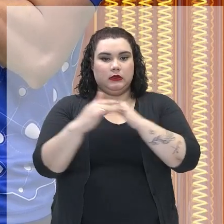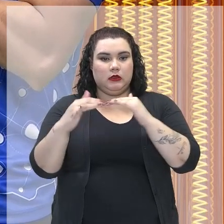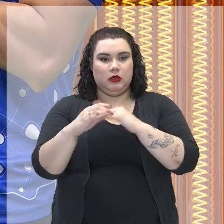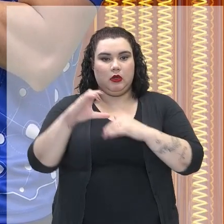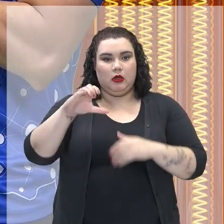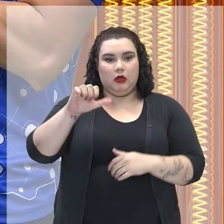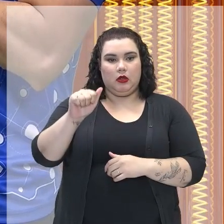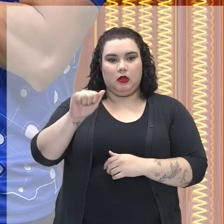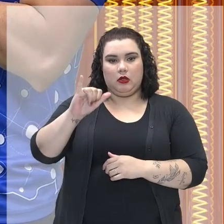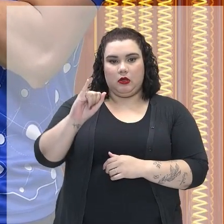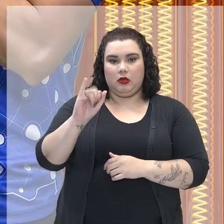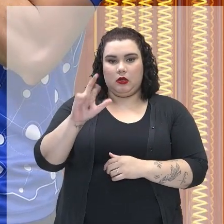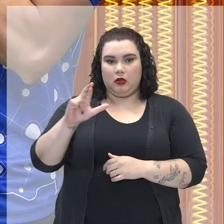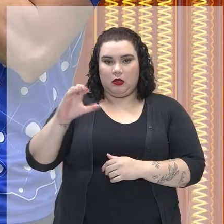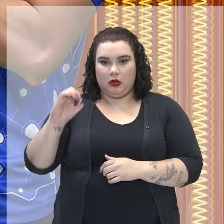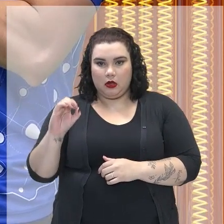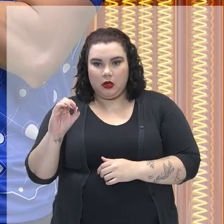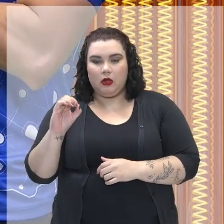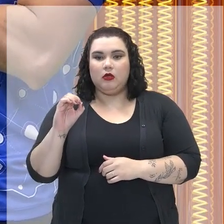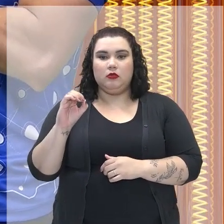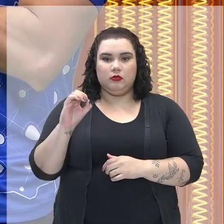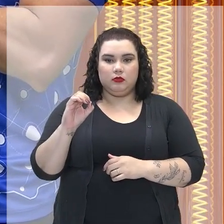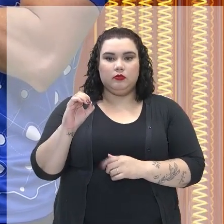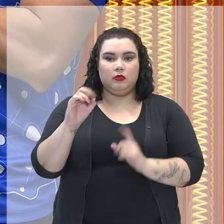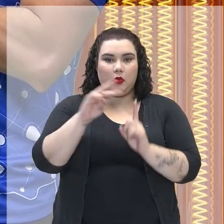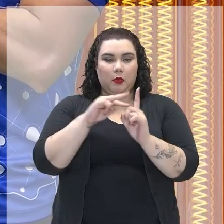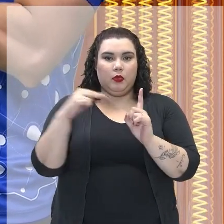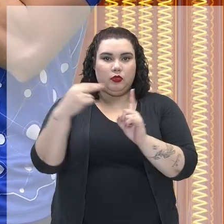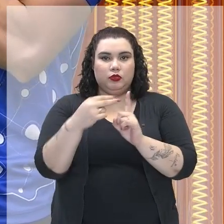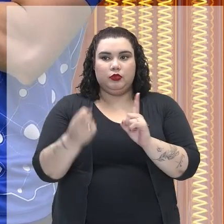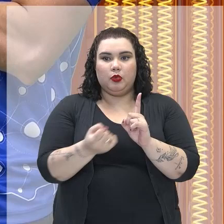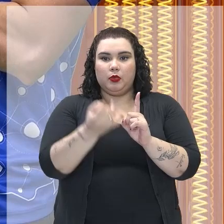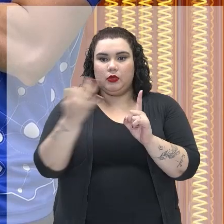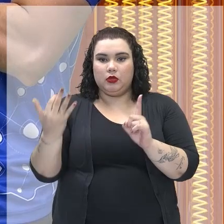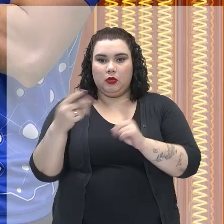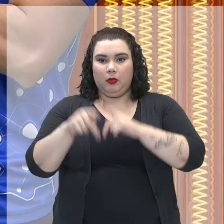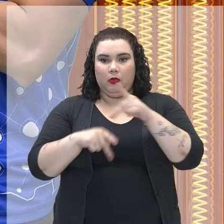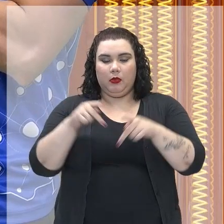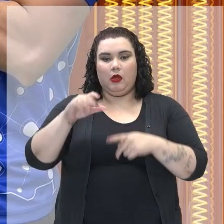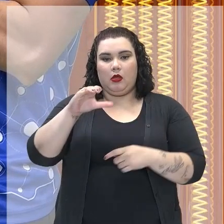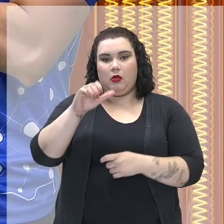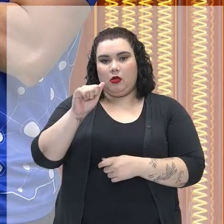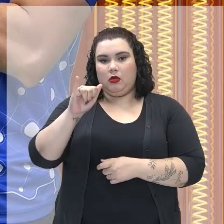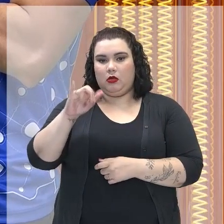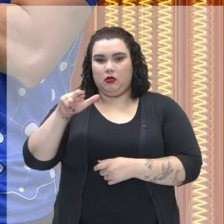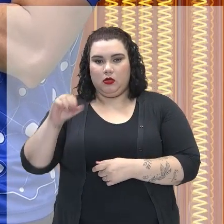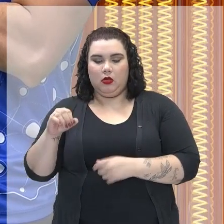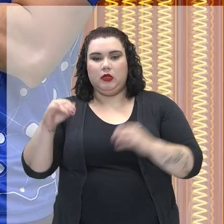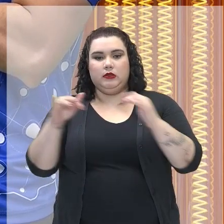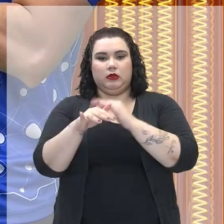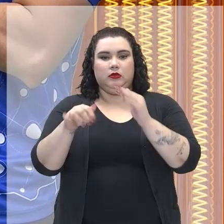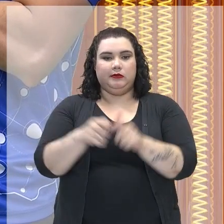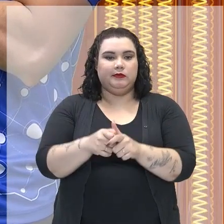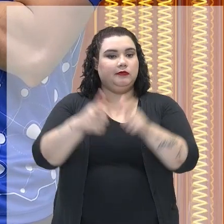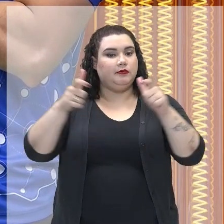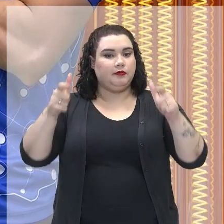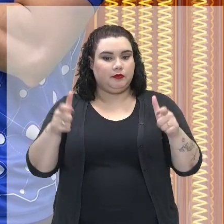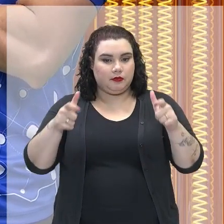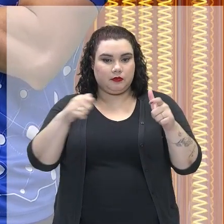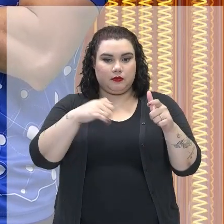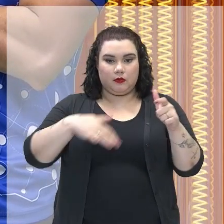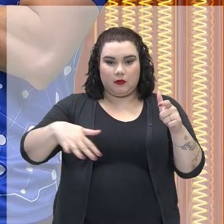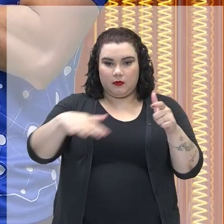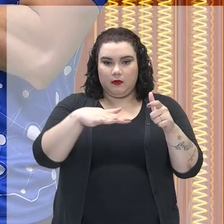mais populosa, por assim dizer, tá certo? Do ponto de vista do quantitativo populacional, o Cairo é a cidade mais populosa aqui nessa